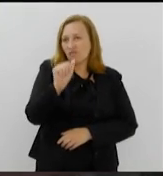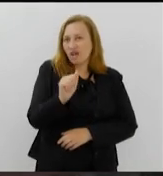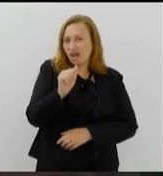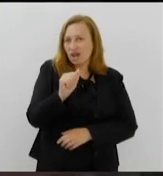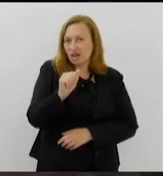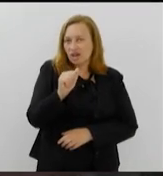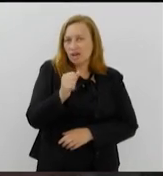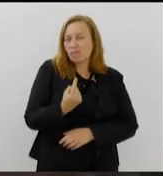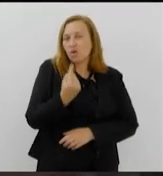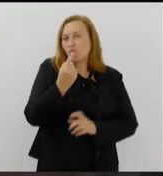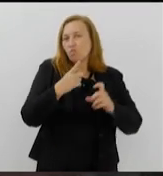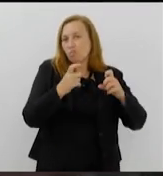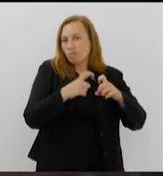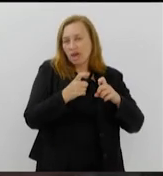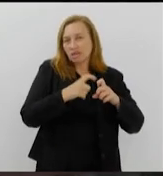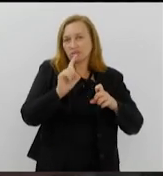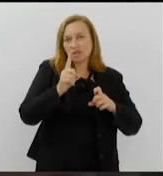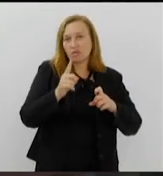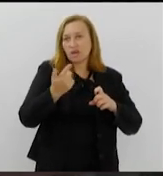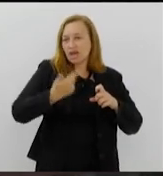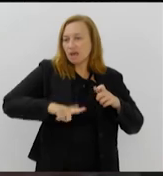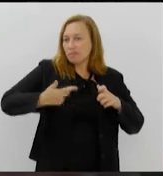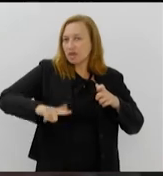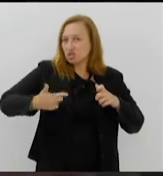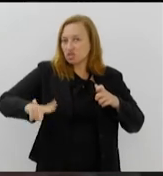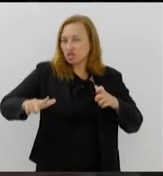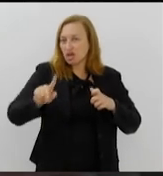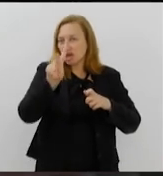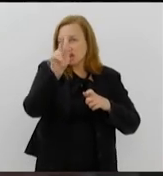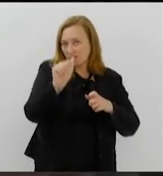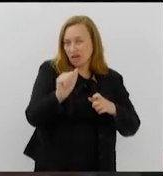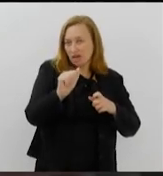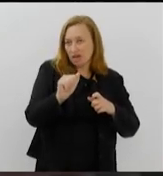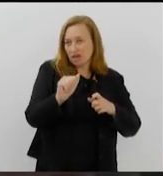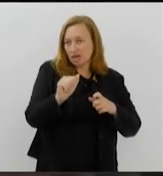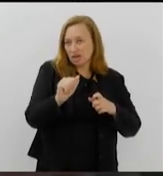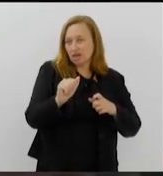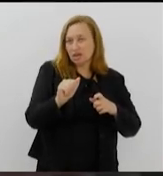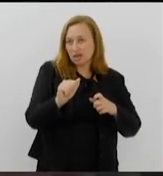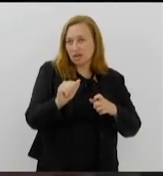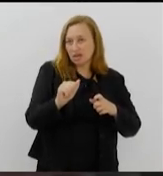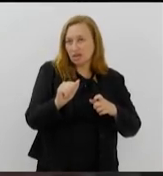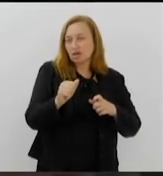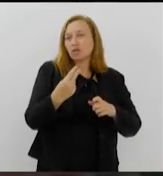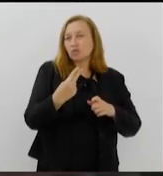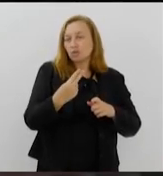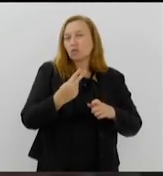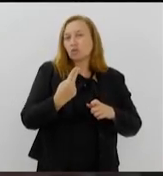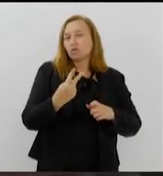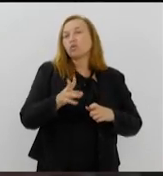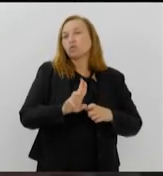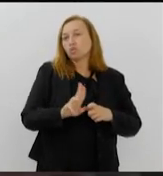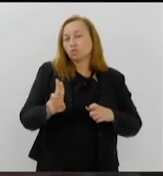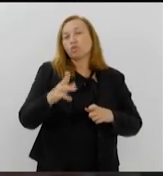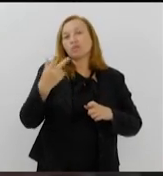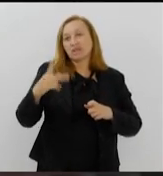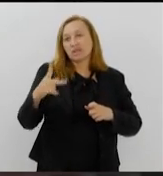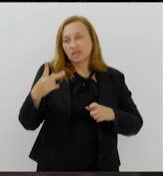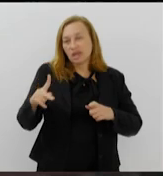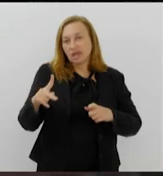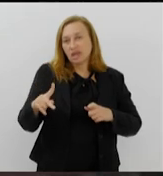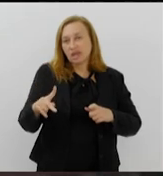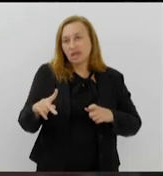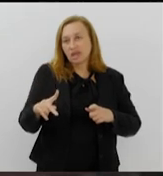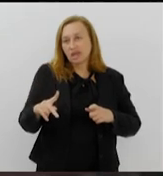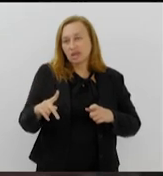determinada especialidade, ele repetia essa dinâmica de reserva de vagas na mesma